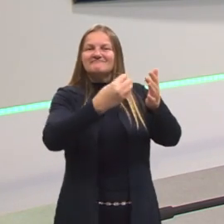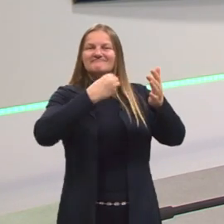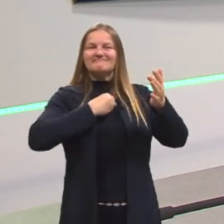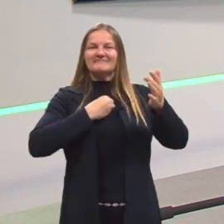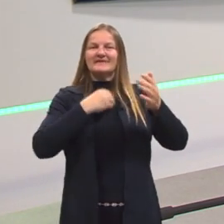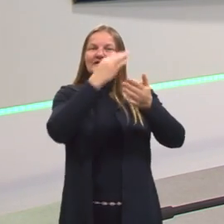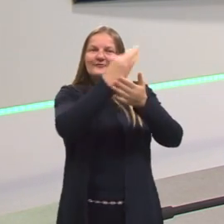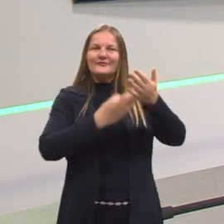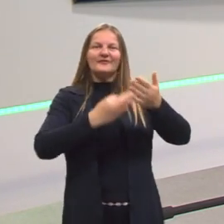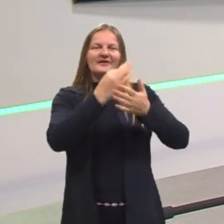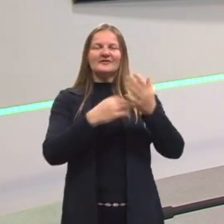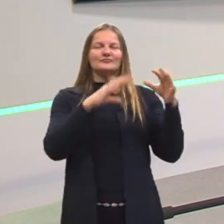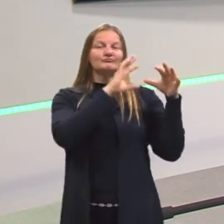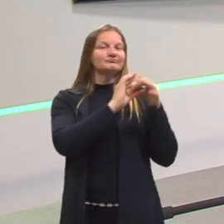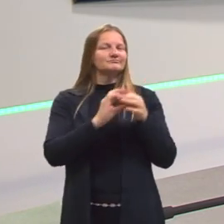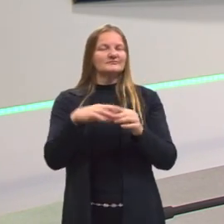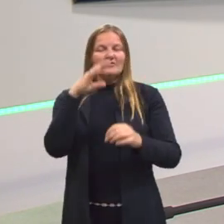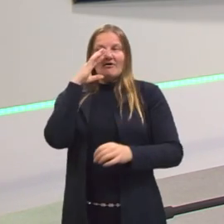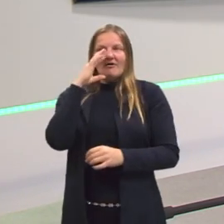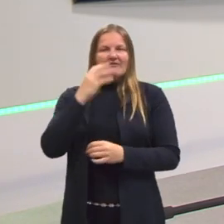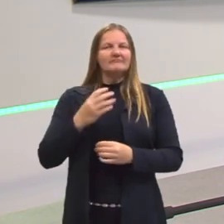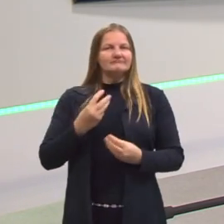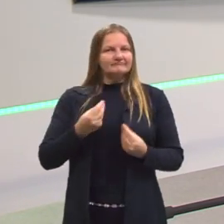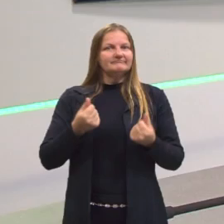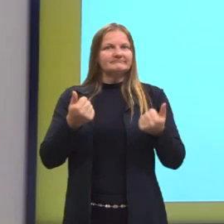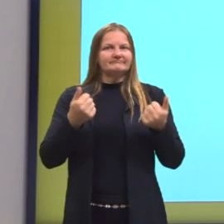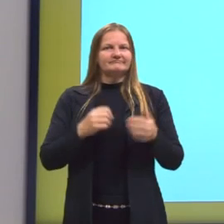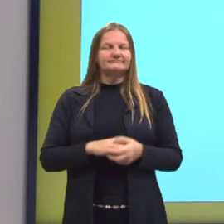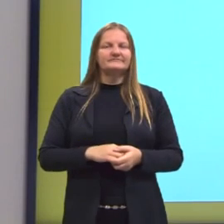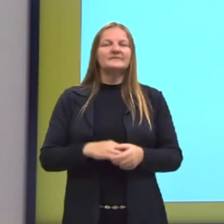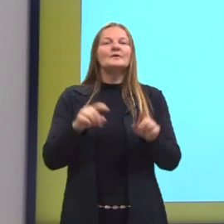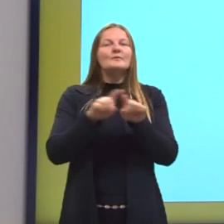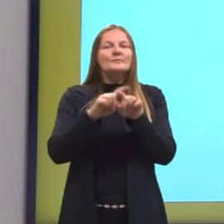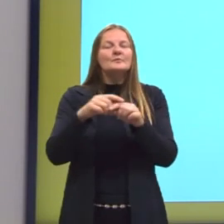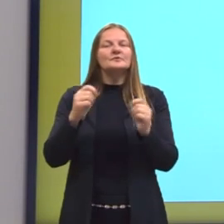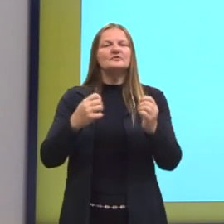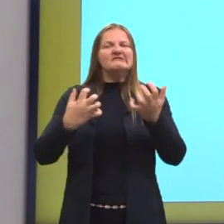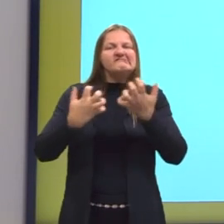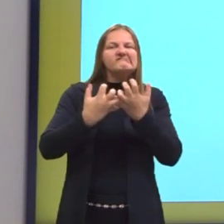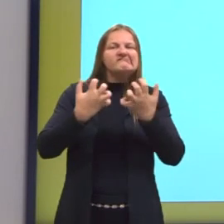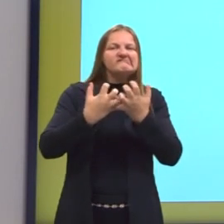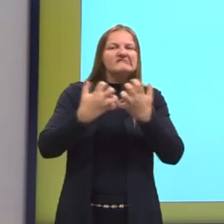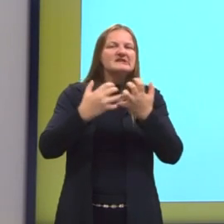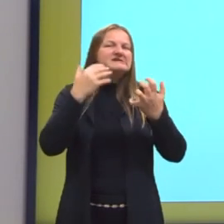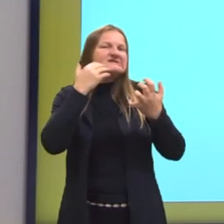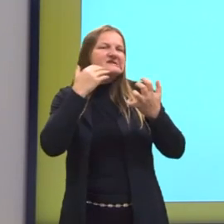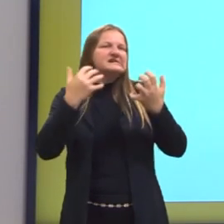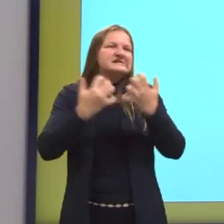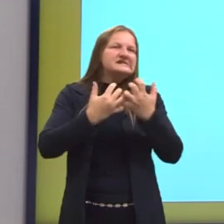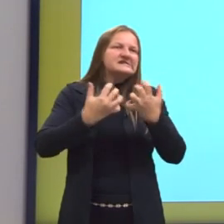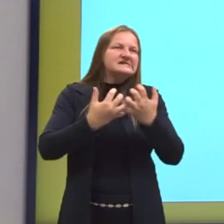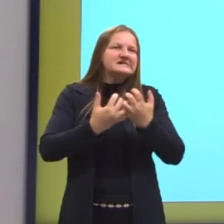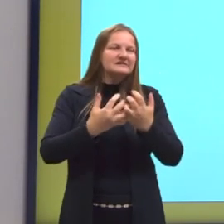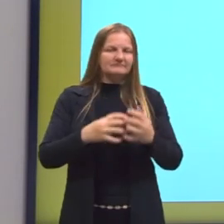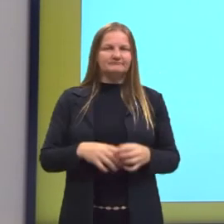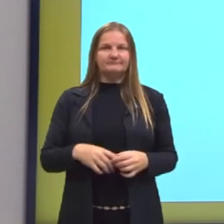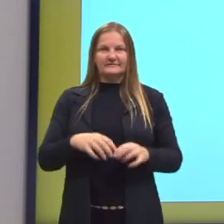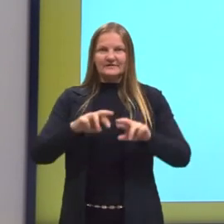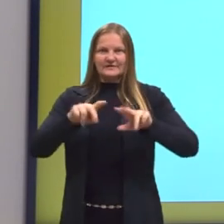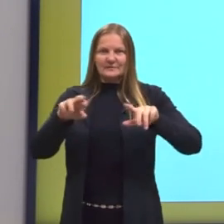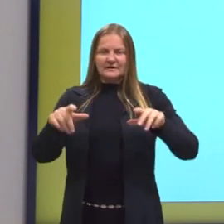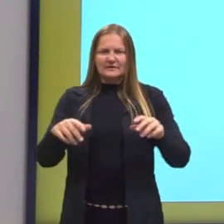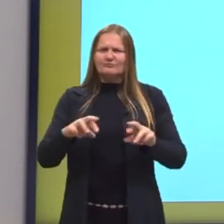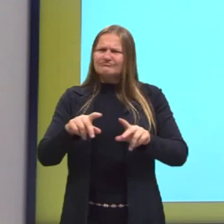se elas estivessem juntas como deveriam estar então isso é a ideia de truncar o período é fazer essa separação